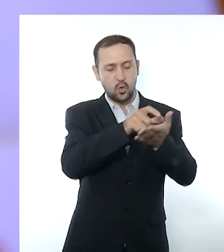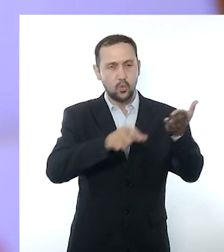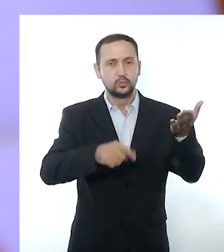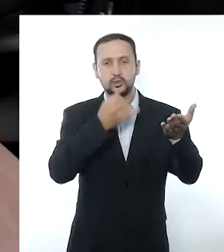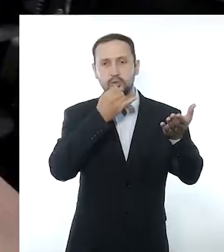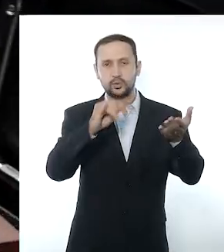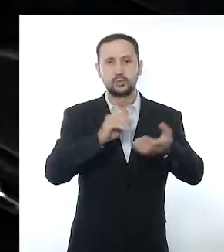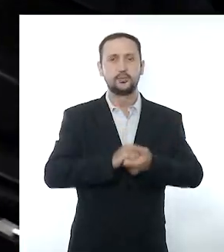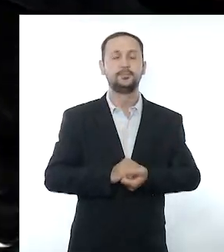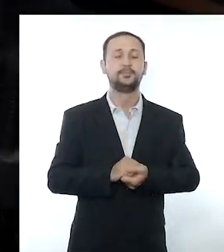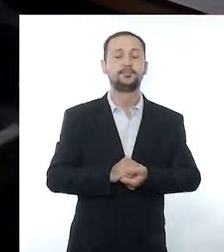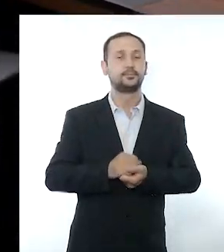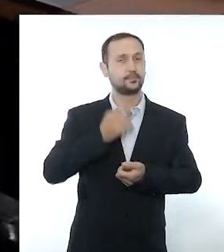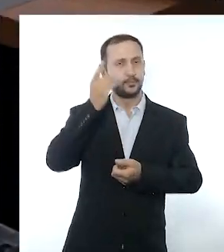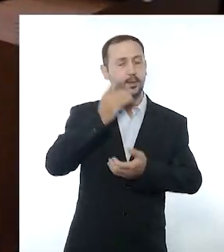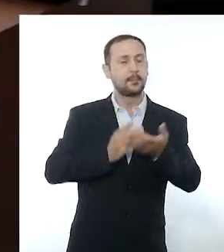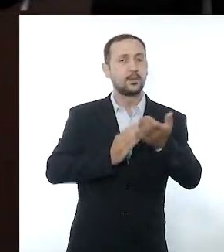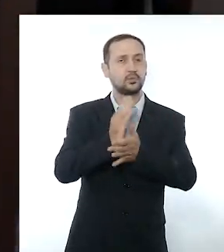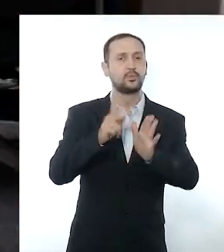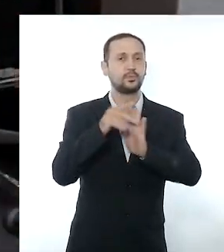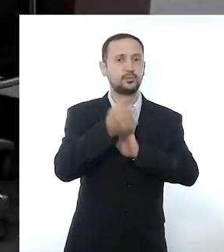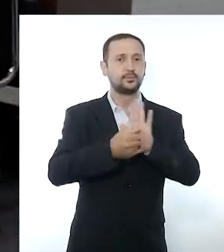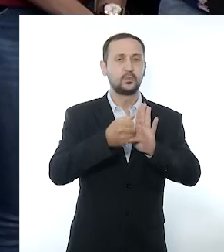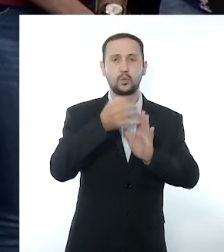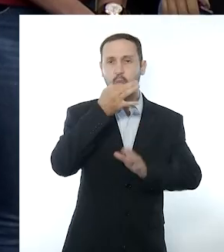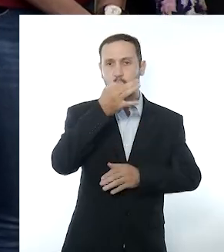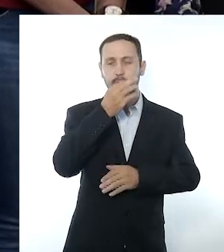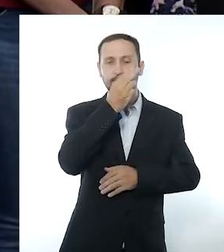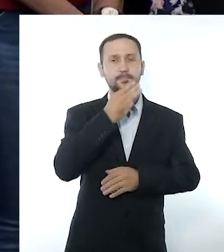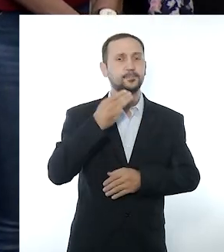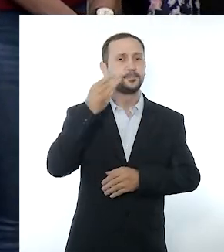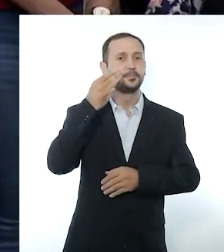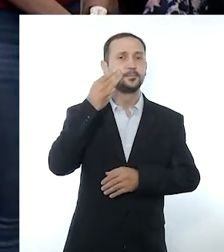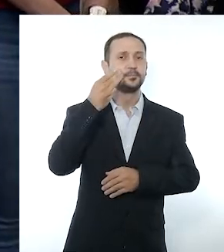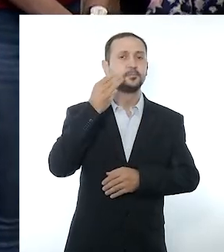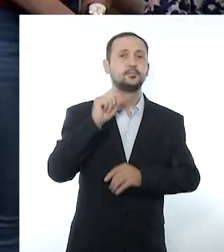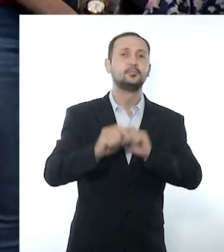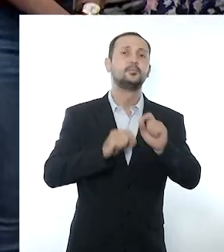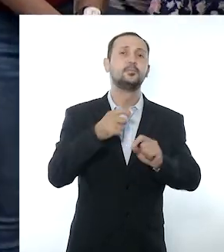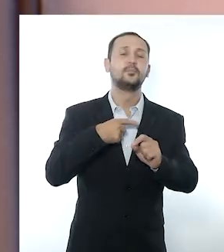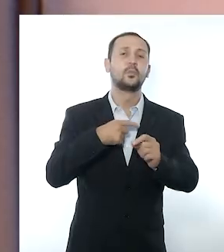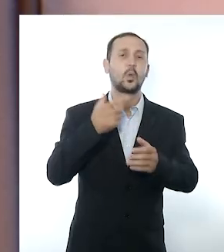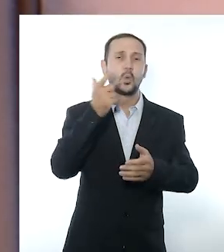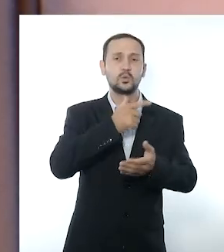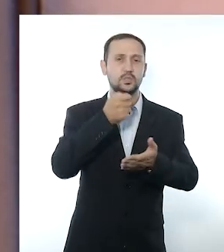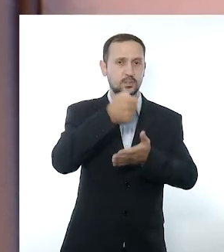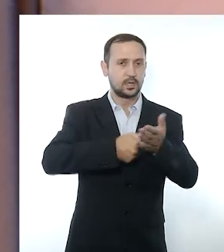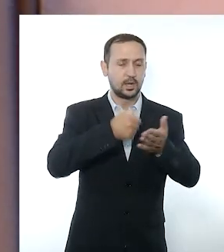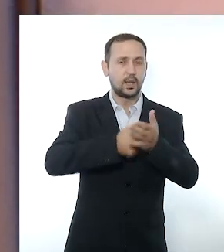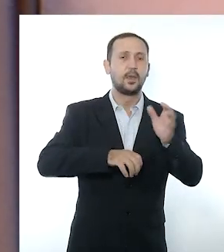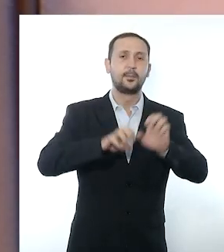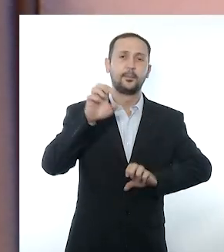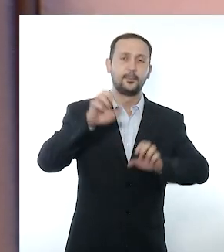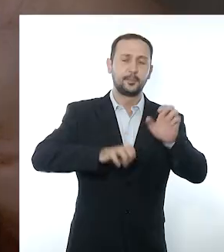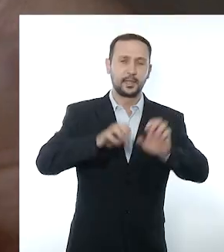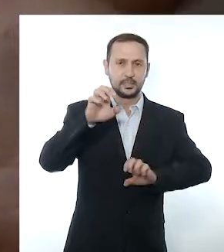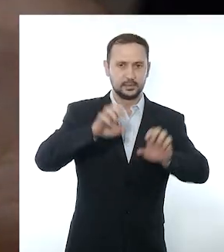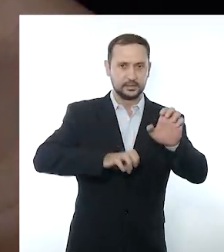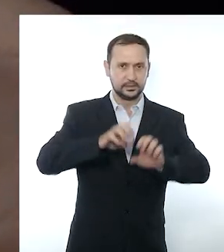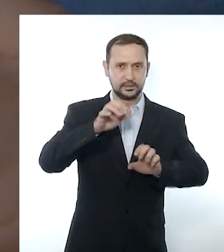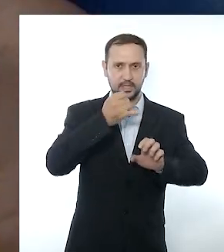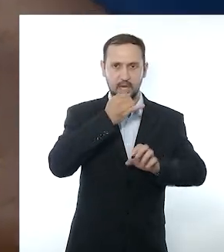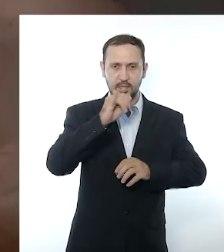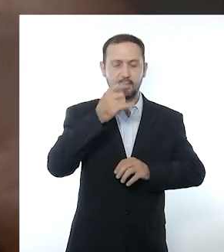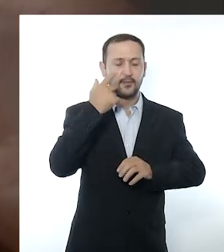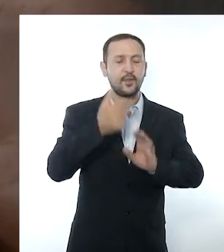luz. Parlamentares aprovaram um projeto de lei proposto por Marçal Filho, do PSDB, para que concessionárias de energia elétrica informem